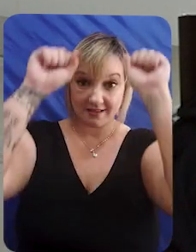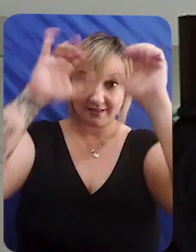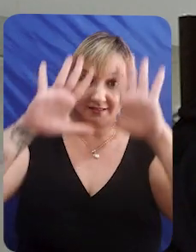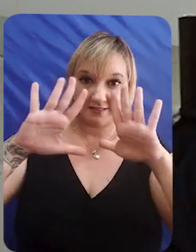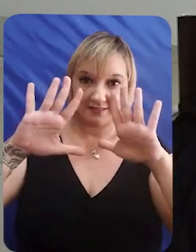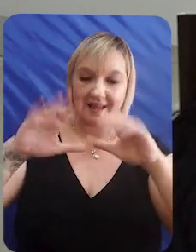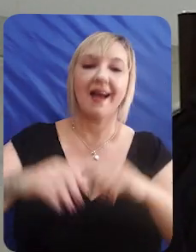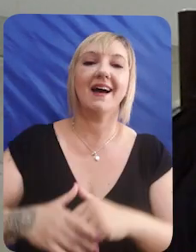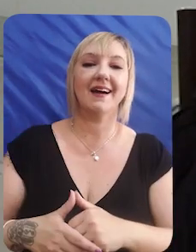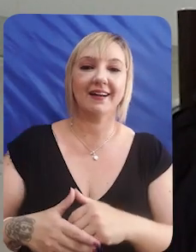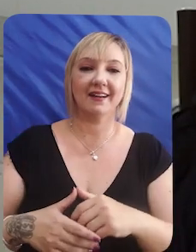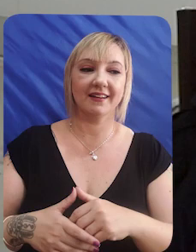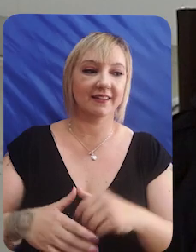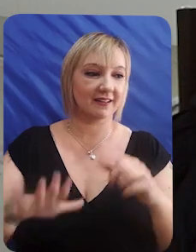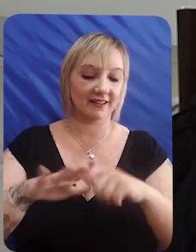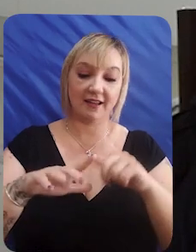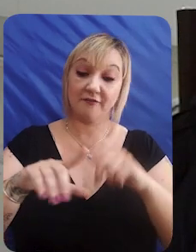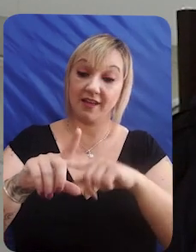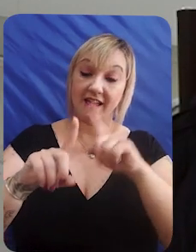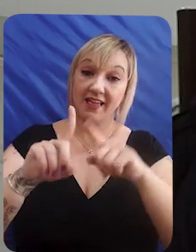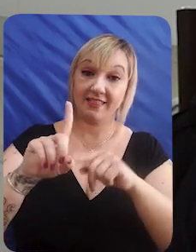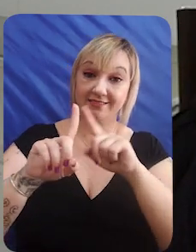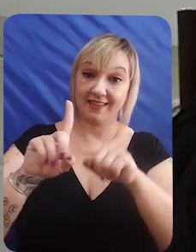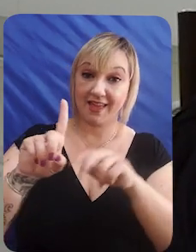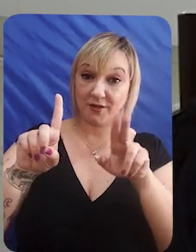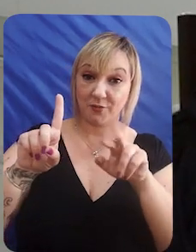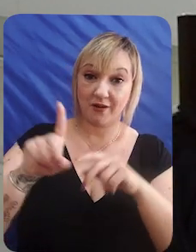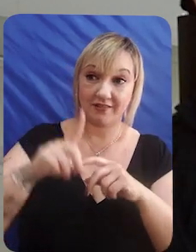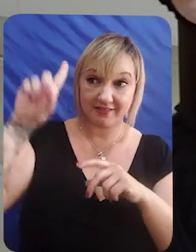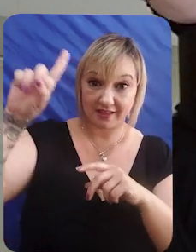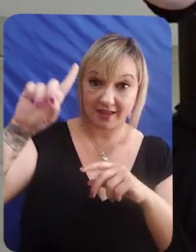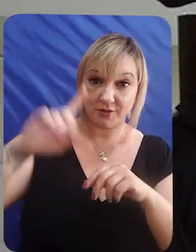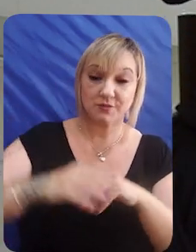Ah, que fechado assim. Não. O Dezinho, aqui é um D. Tá.